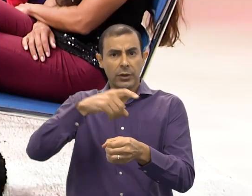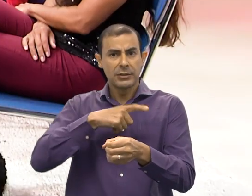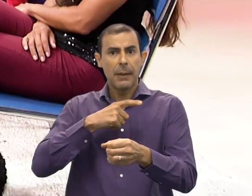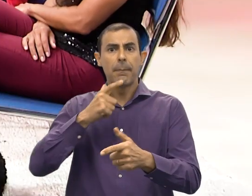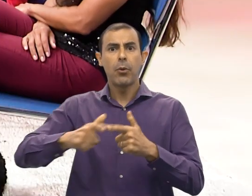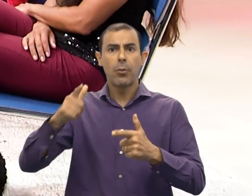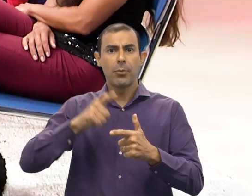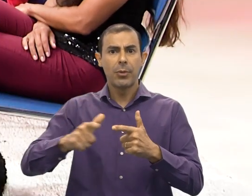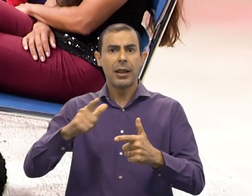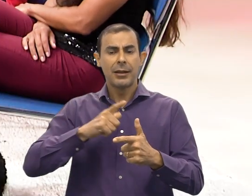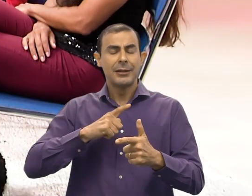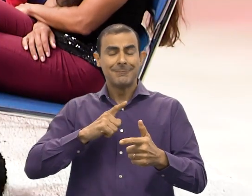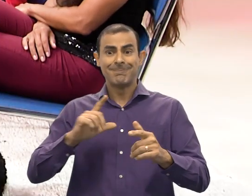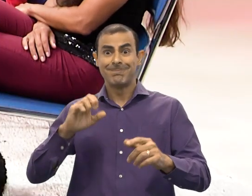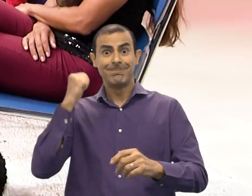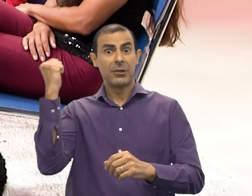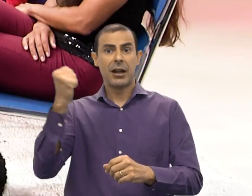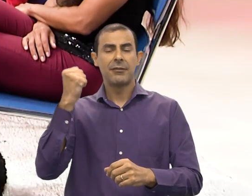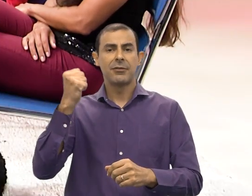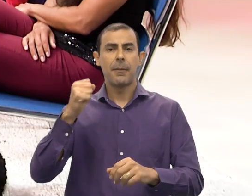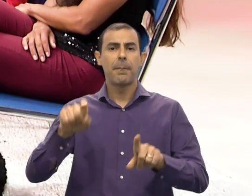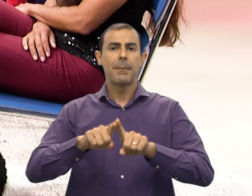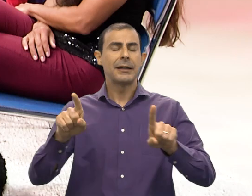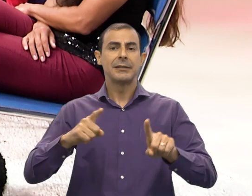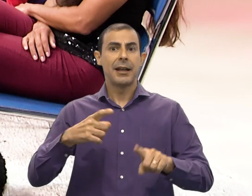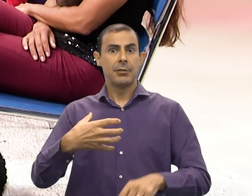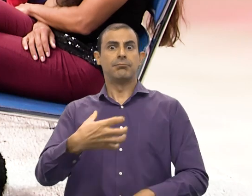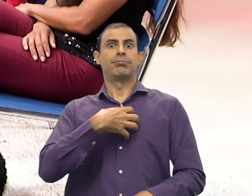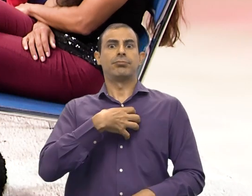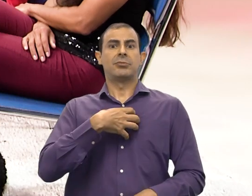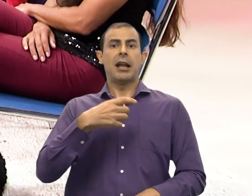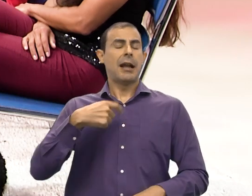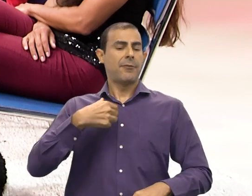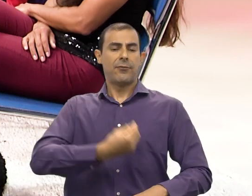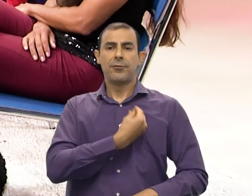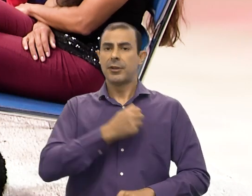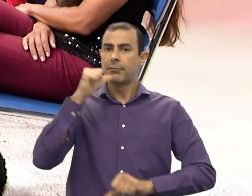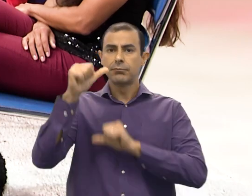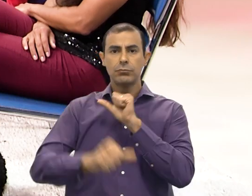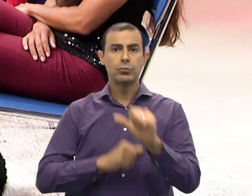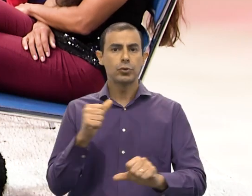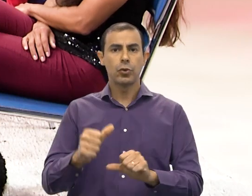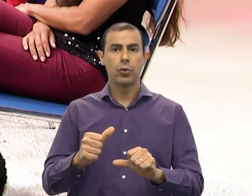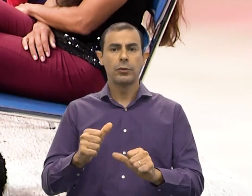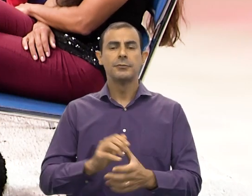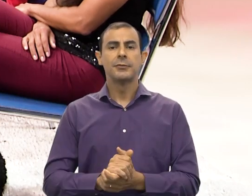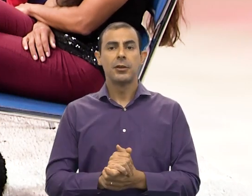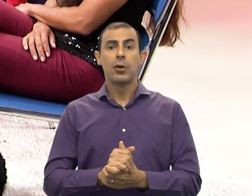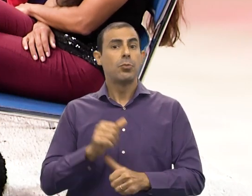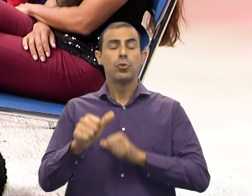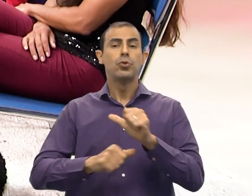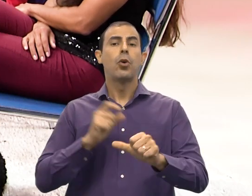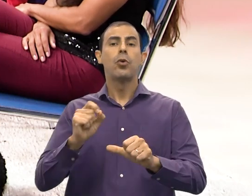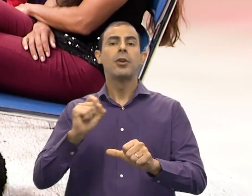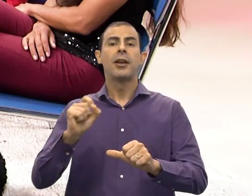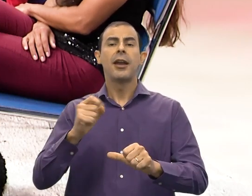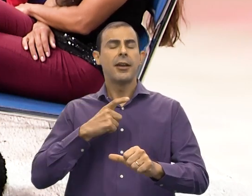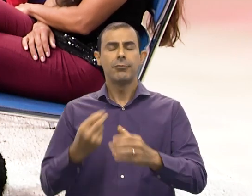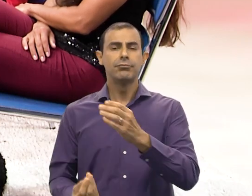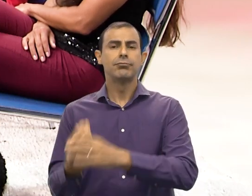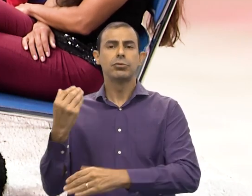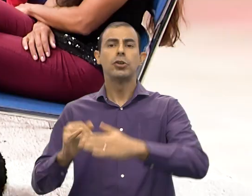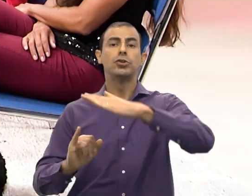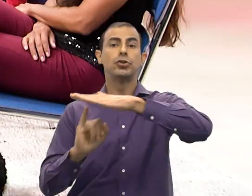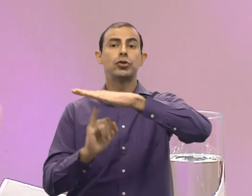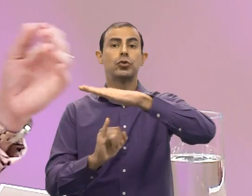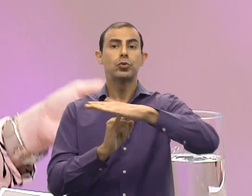daí o sentido da minha existência toma um novo caminho, que vai ao encontro direto do Instituto Sangue Bom e suas ações